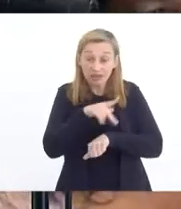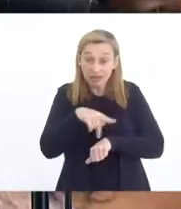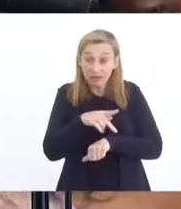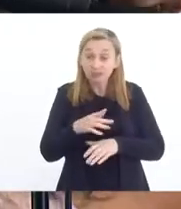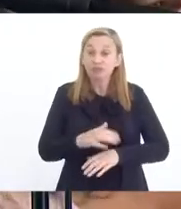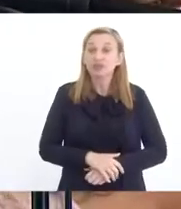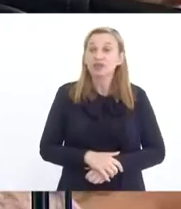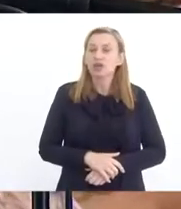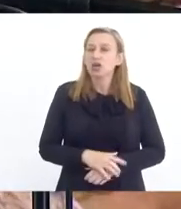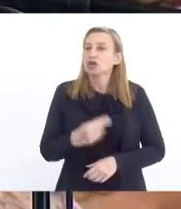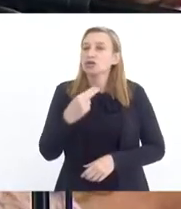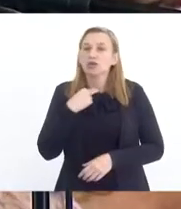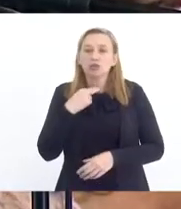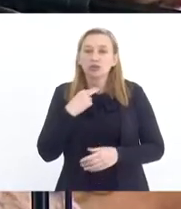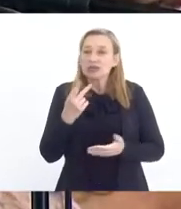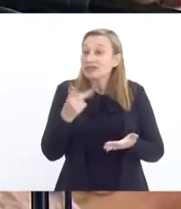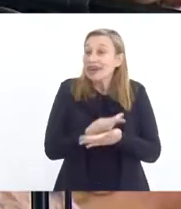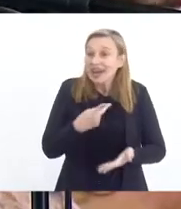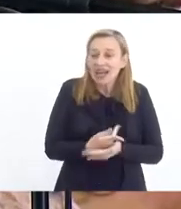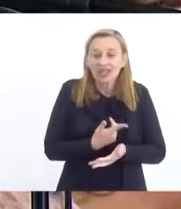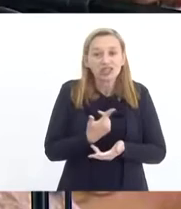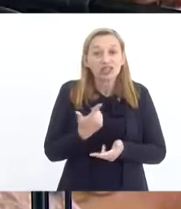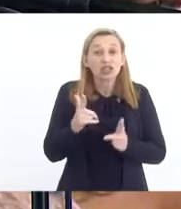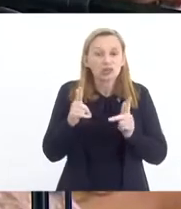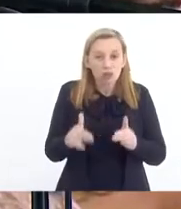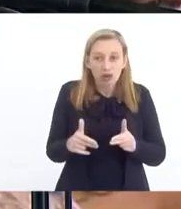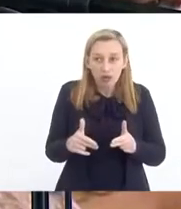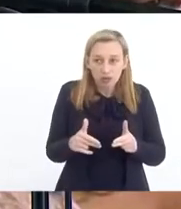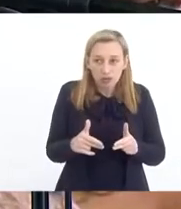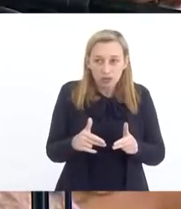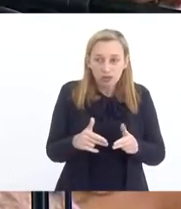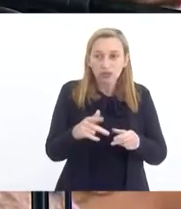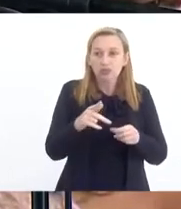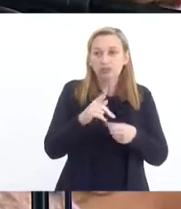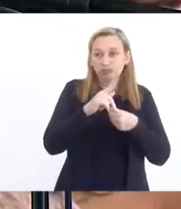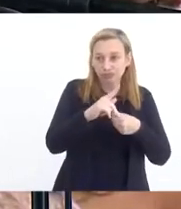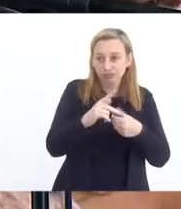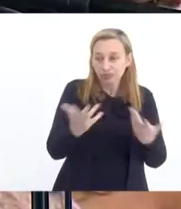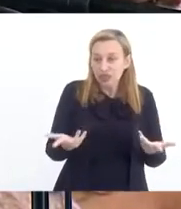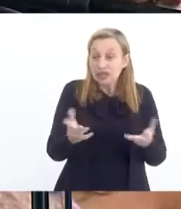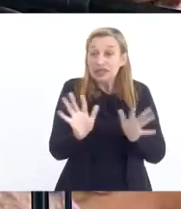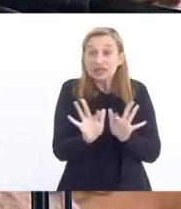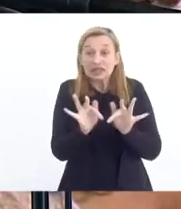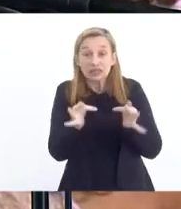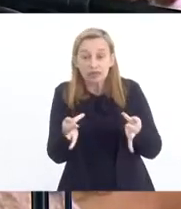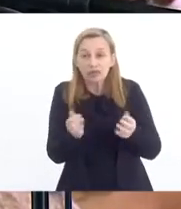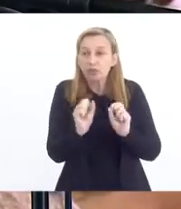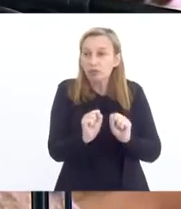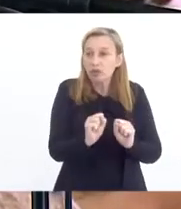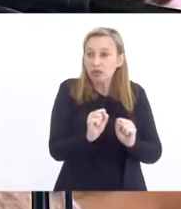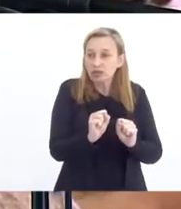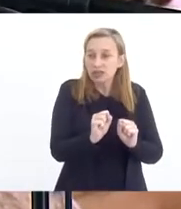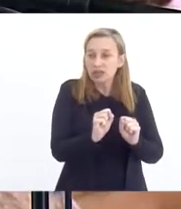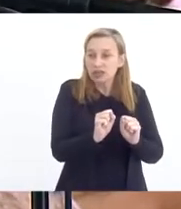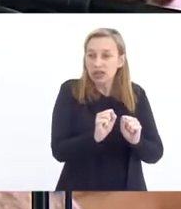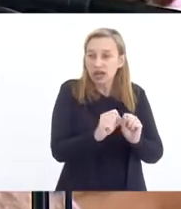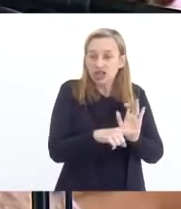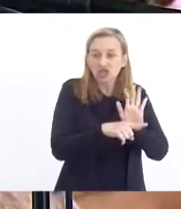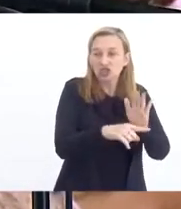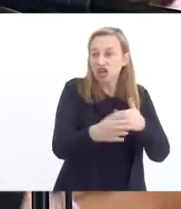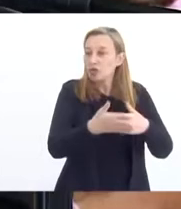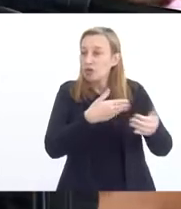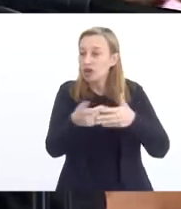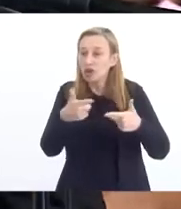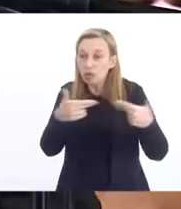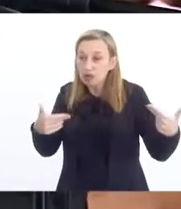E não podemos cometer o mesmo erro do que foi feito com os royalties, que simplesmente ele pode servir para qualquer coisa. Ele tem